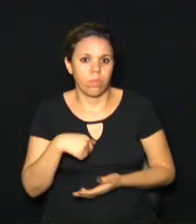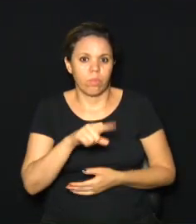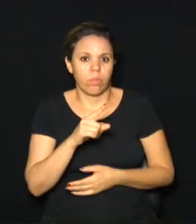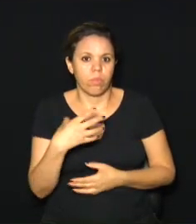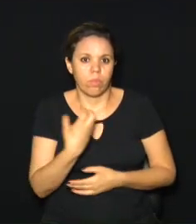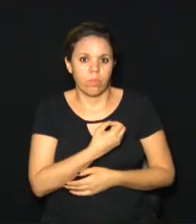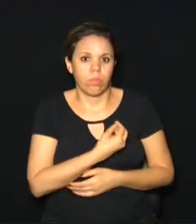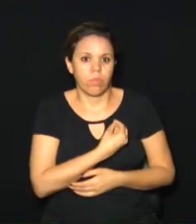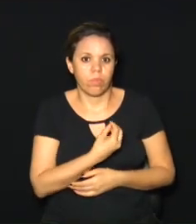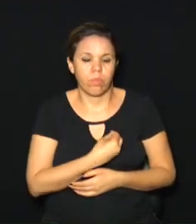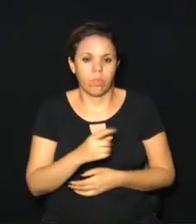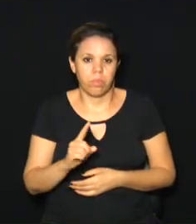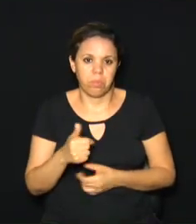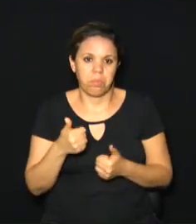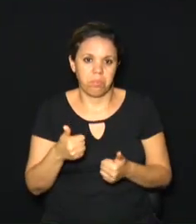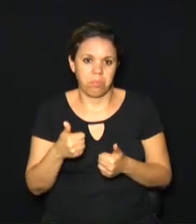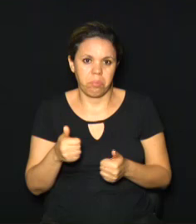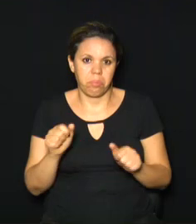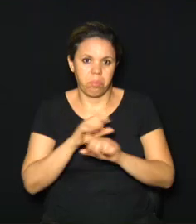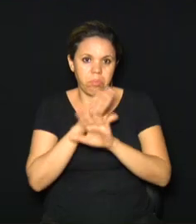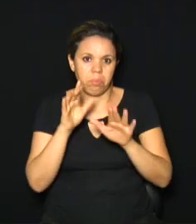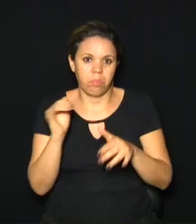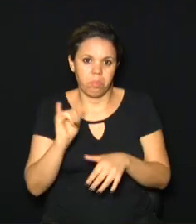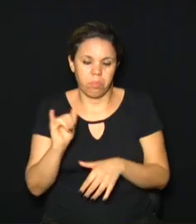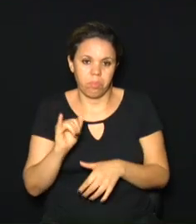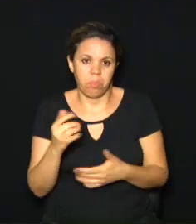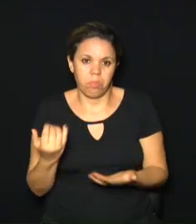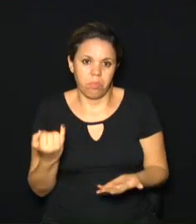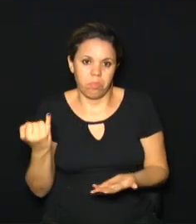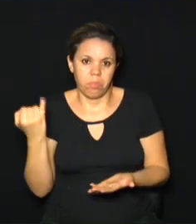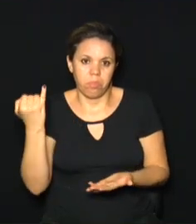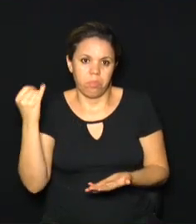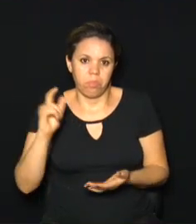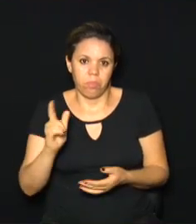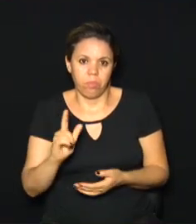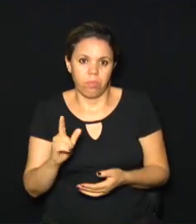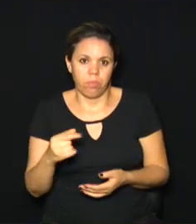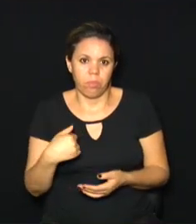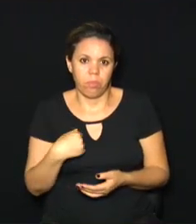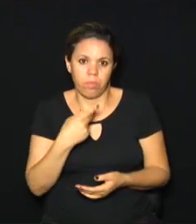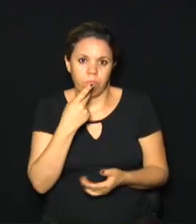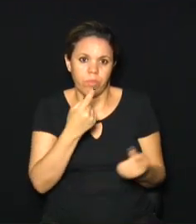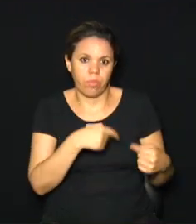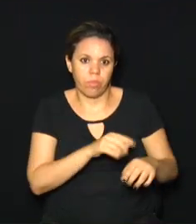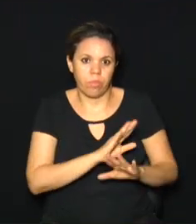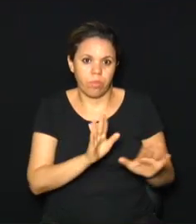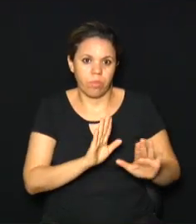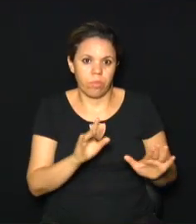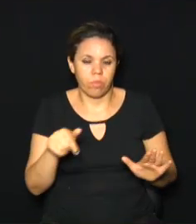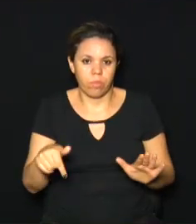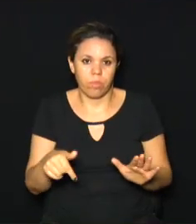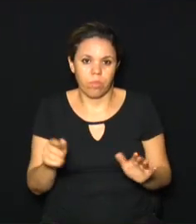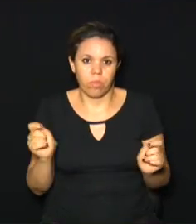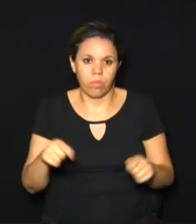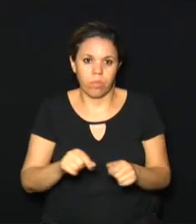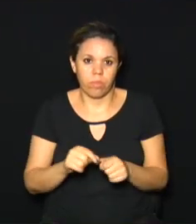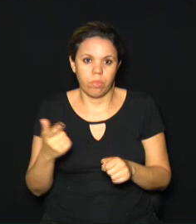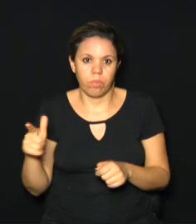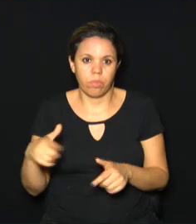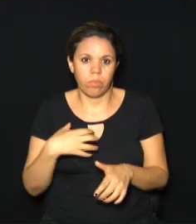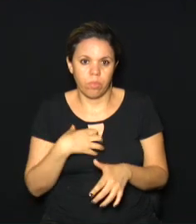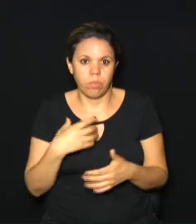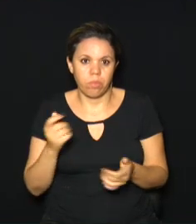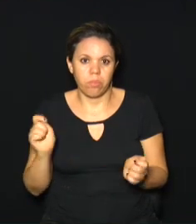uma vida. Não, tudo bem, é importante, claro que a educação é importante, não estou dizendo o contrário. Mas esse caso aqui pode ser feito de outra